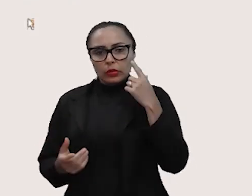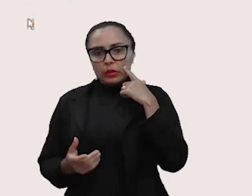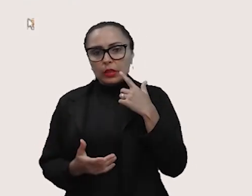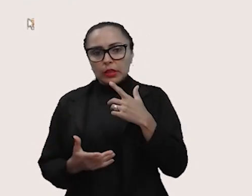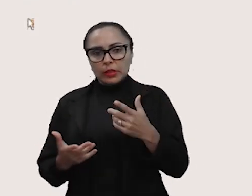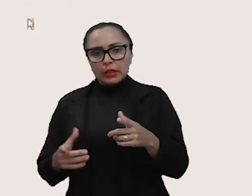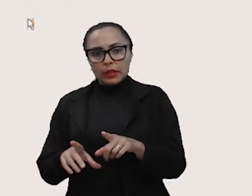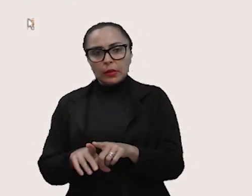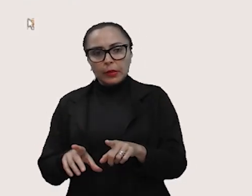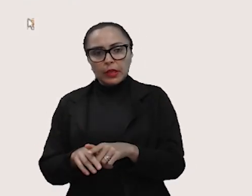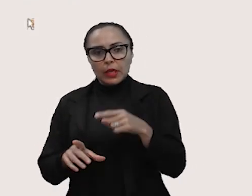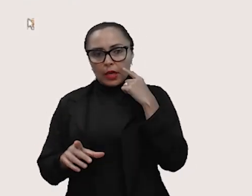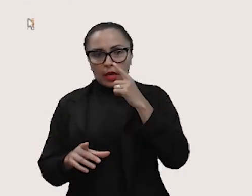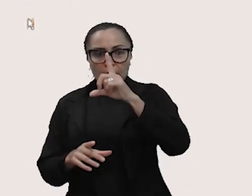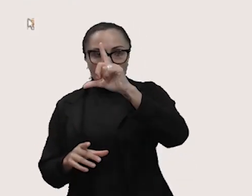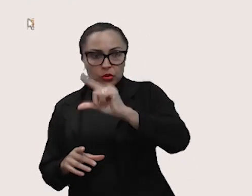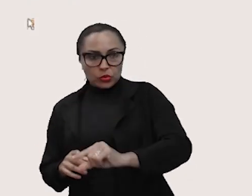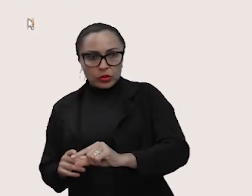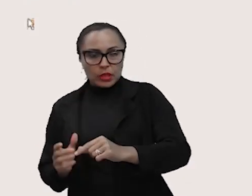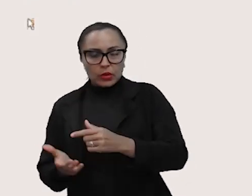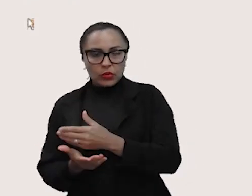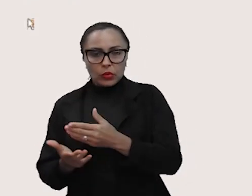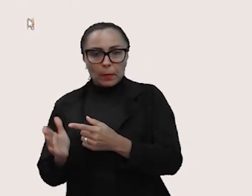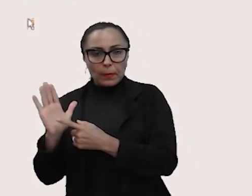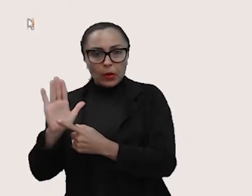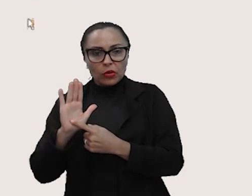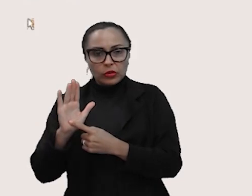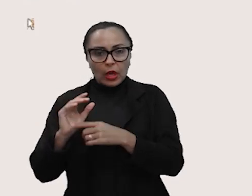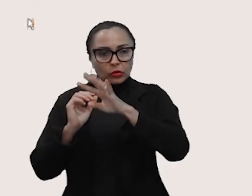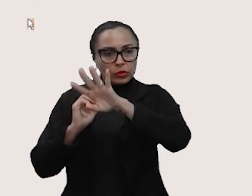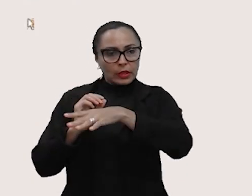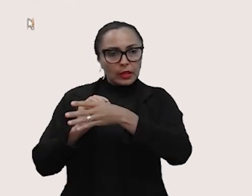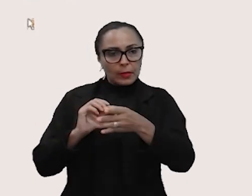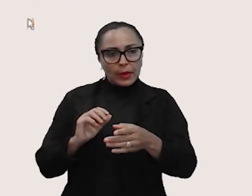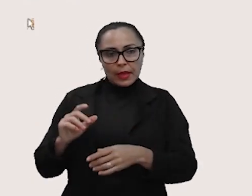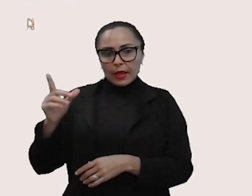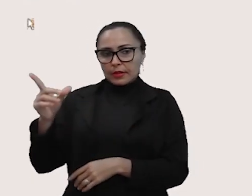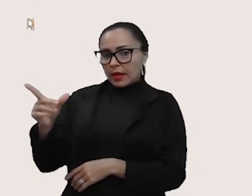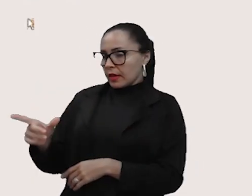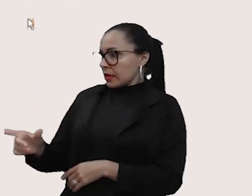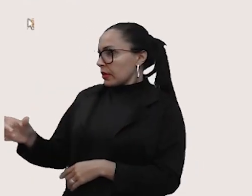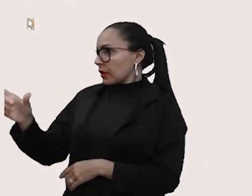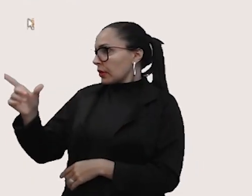redução em seus respectivos potenciais. Perceba que ele está colocando uma reação química